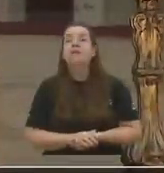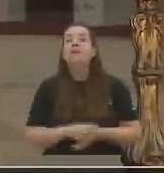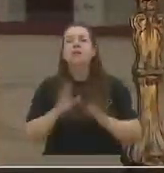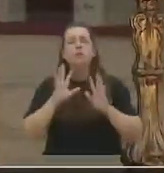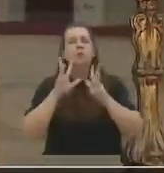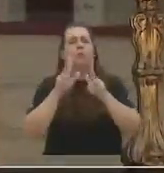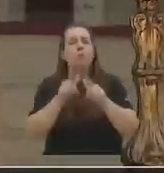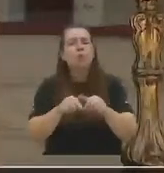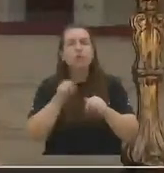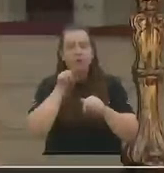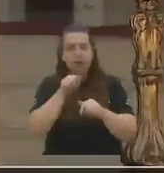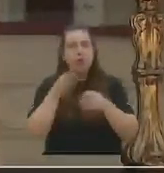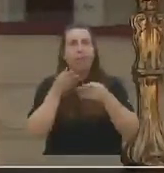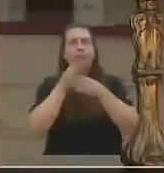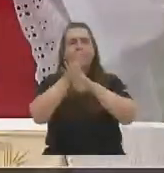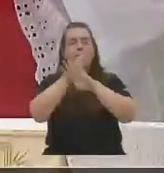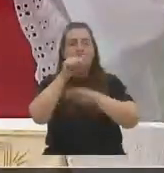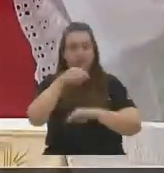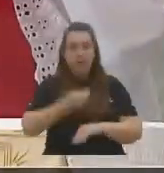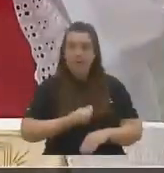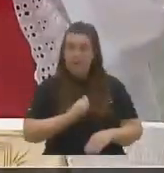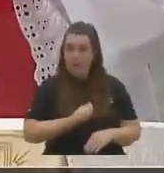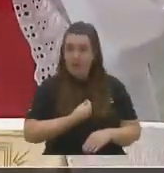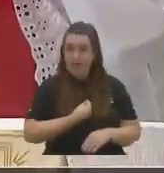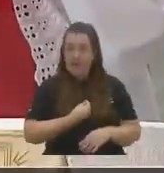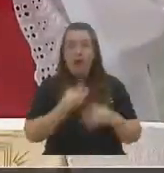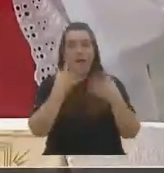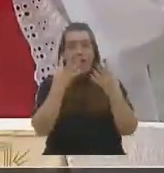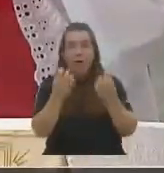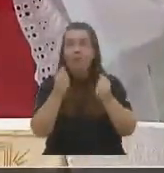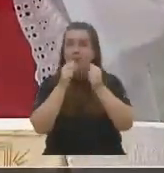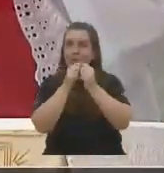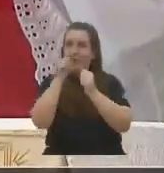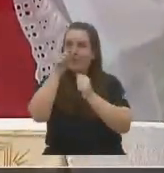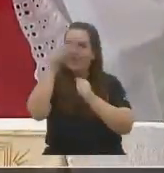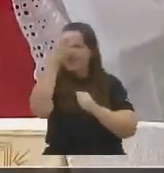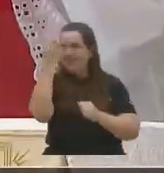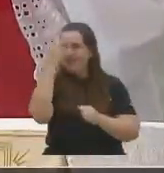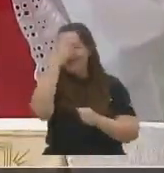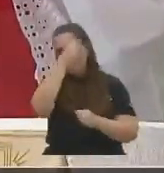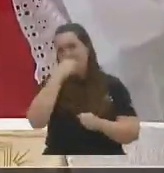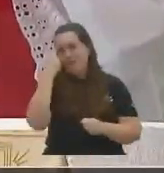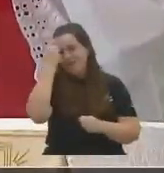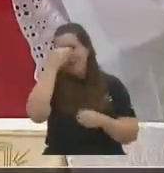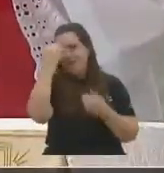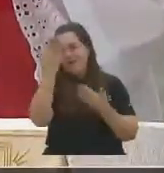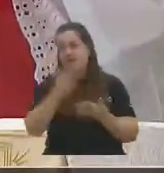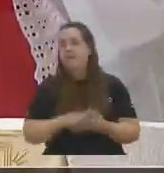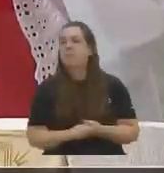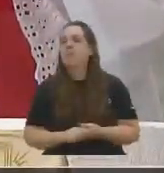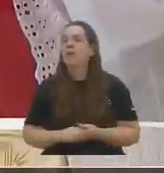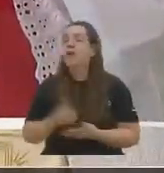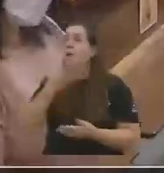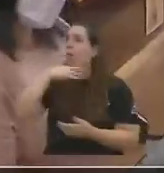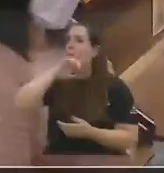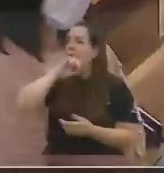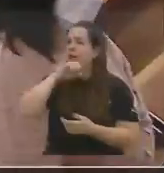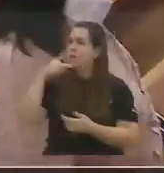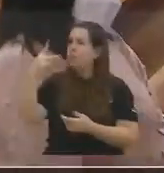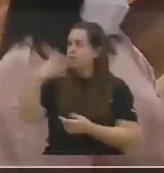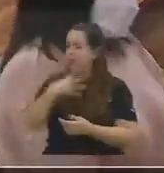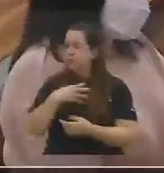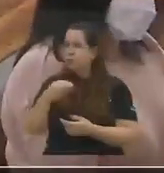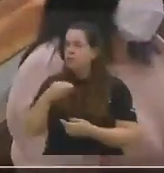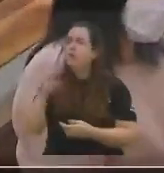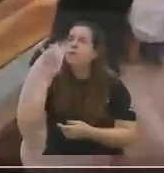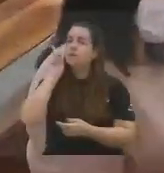de todos os que partiram desta vida, acolhei-os junto a vós na luz da vossa face.